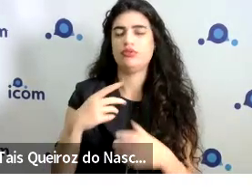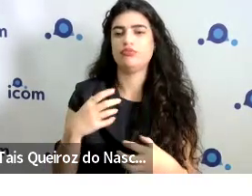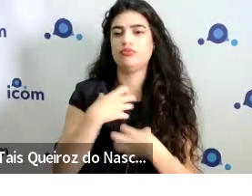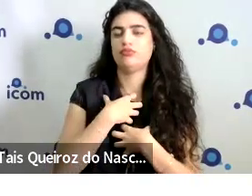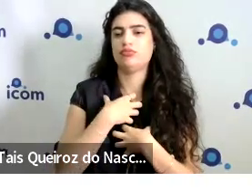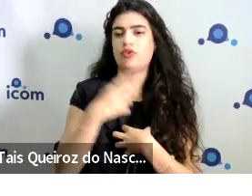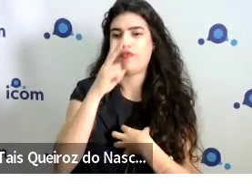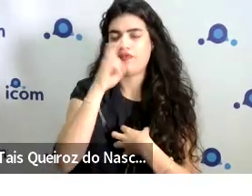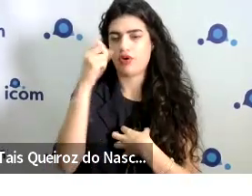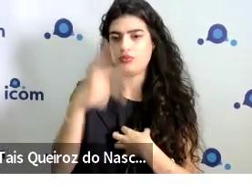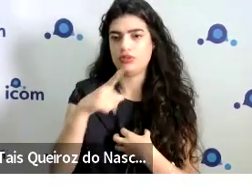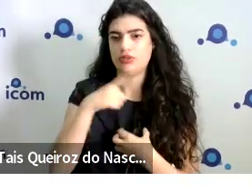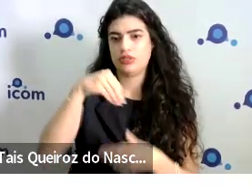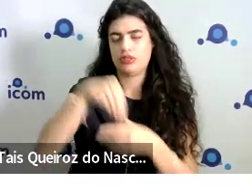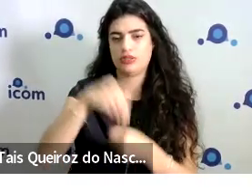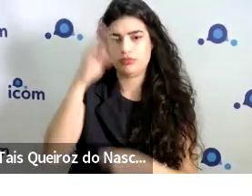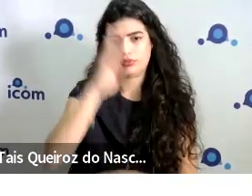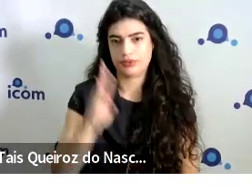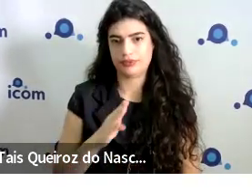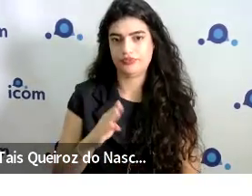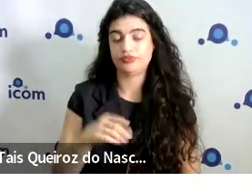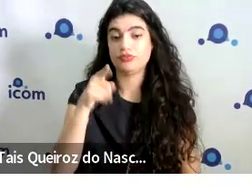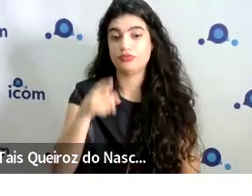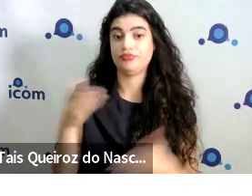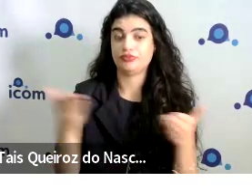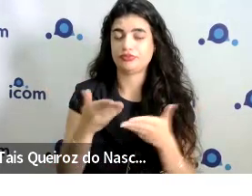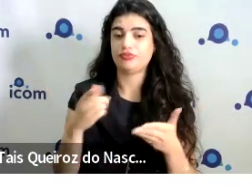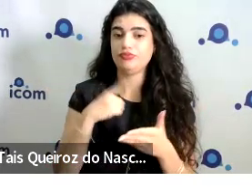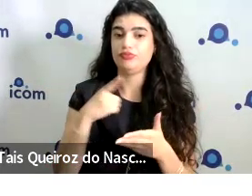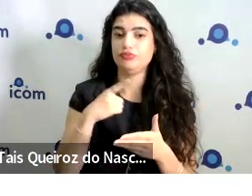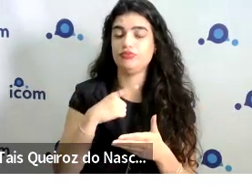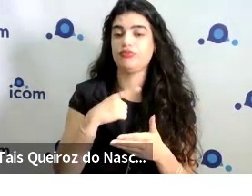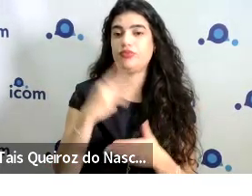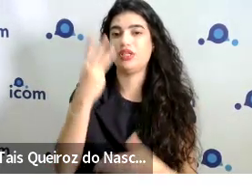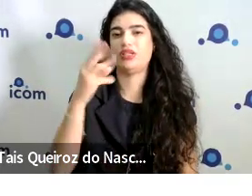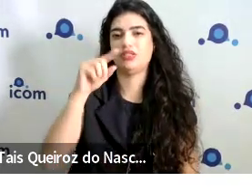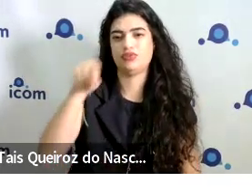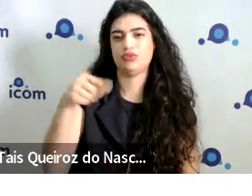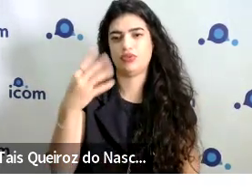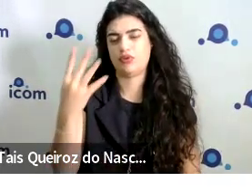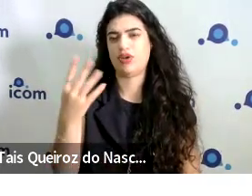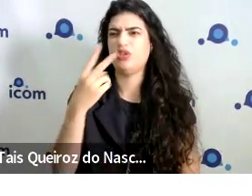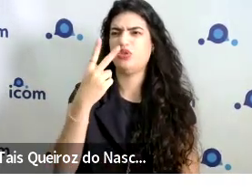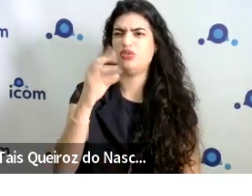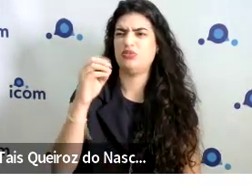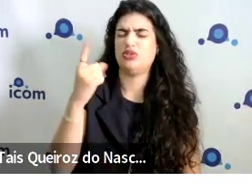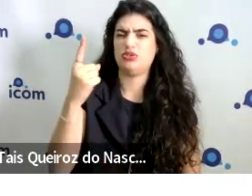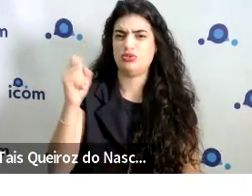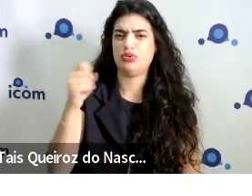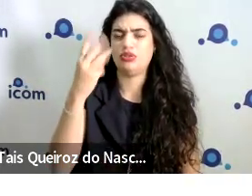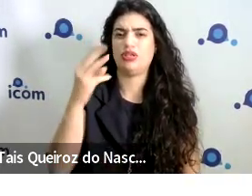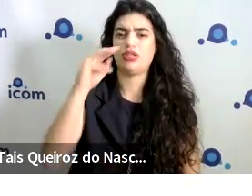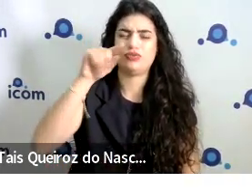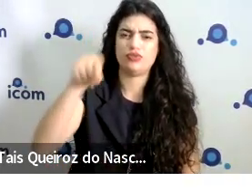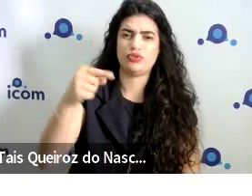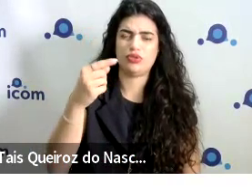Brasil. Hoje, o nosso contencioso, ele chega aqui num patamar de quase 3,4, ele era em 2018 de 3,4 trilhões